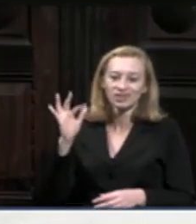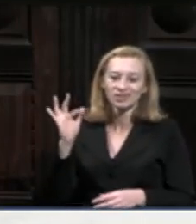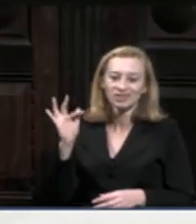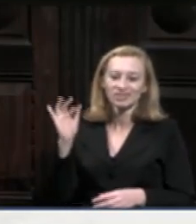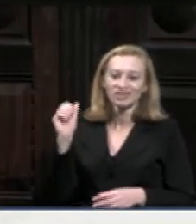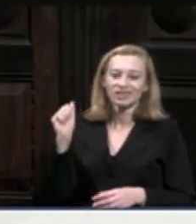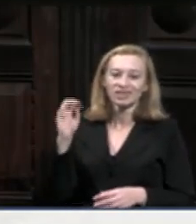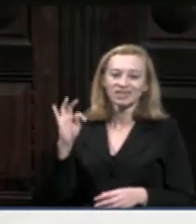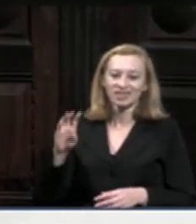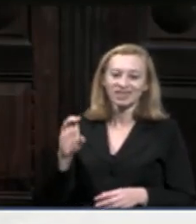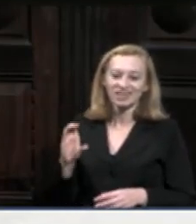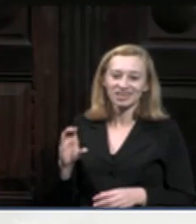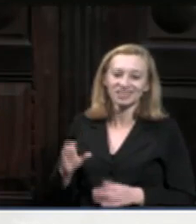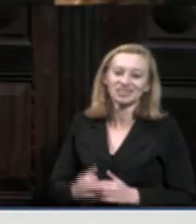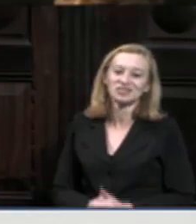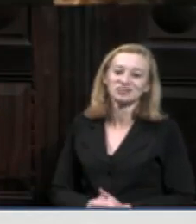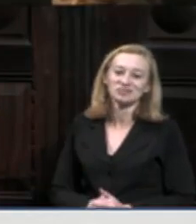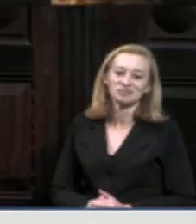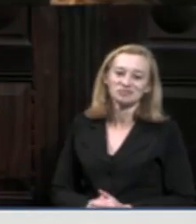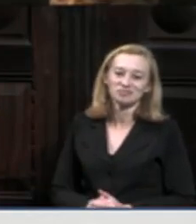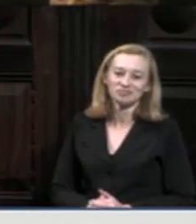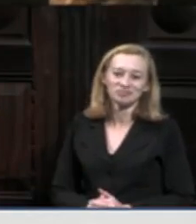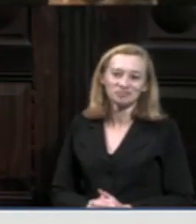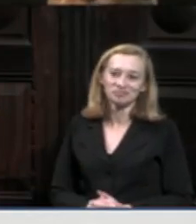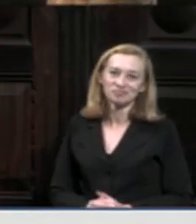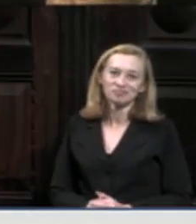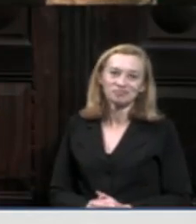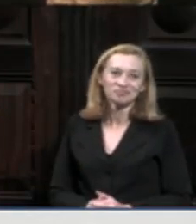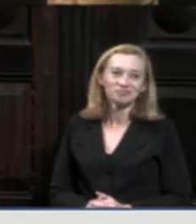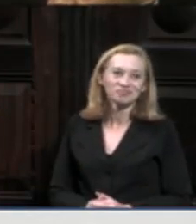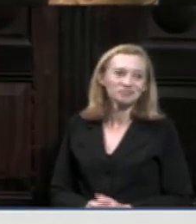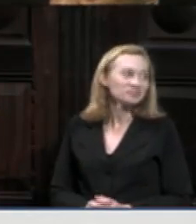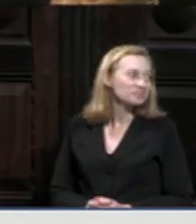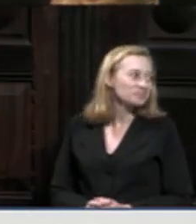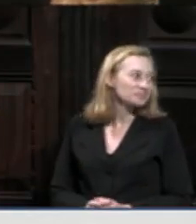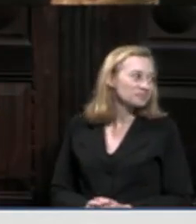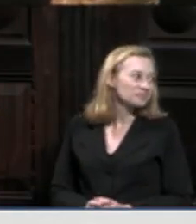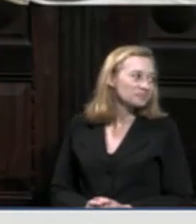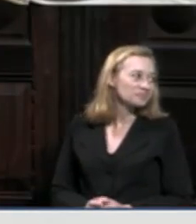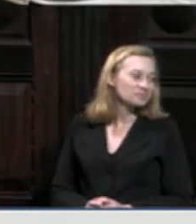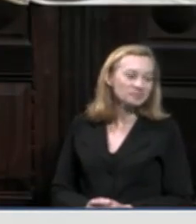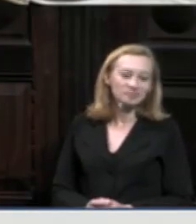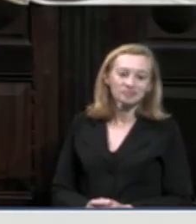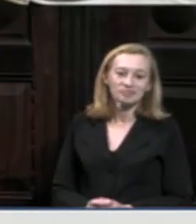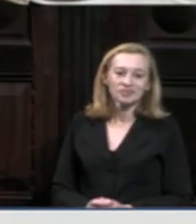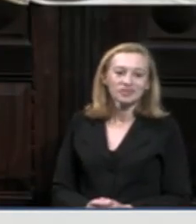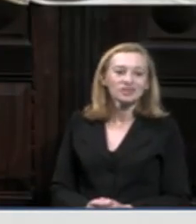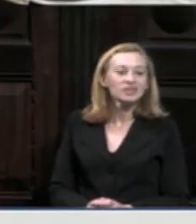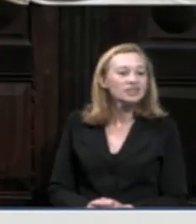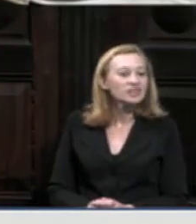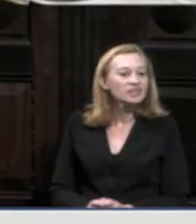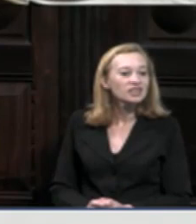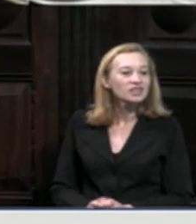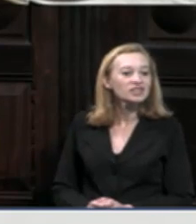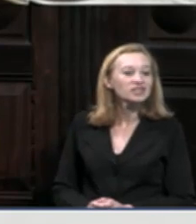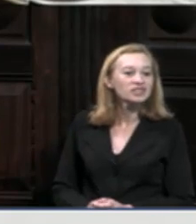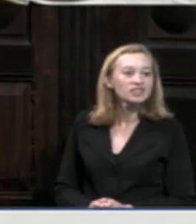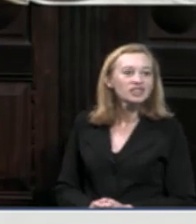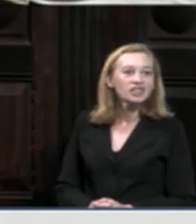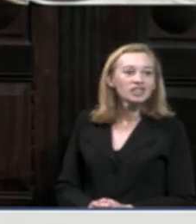principalmente para a FAETEC. Presidente. Com a palavra o novo deputado Gilberto Palmares. São duas